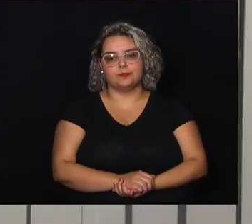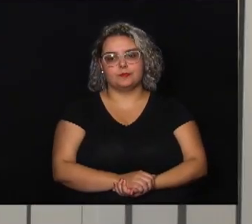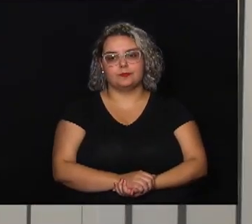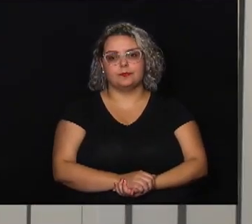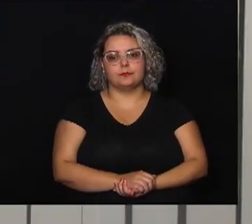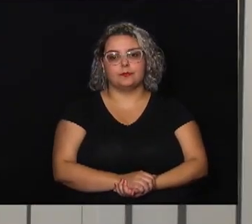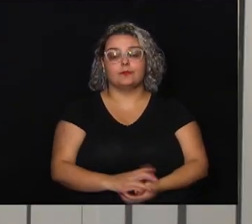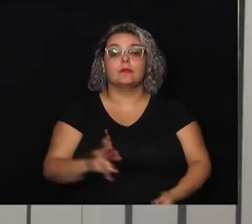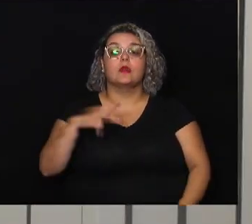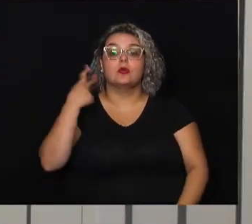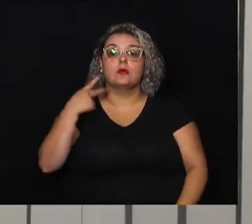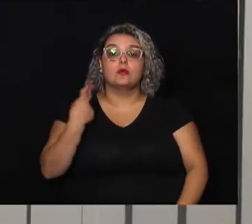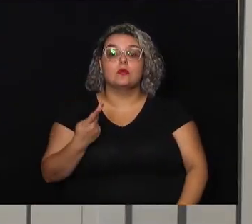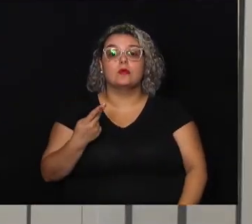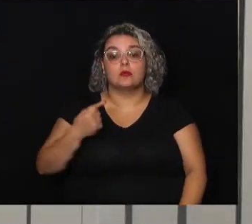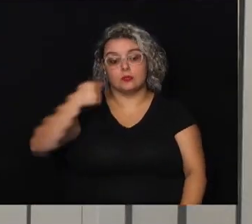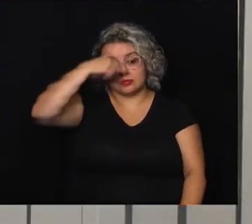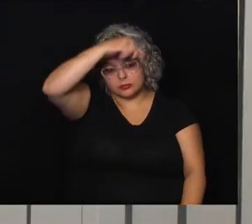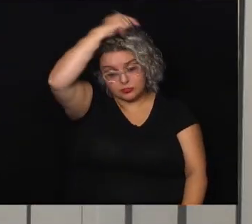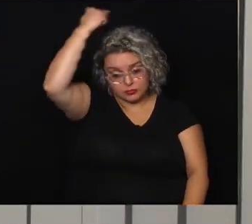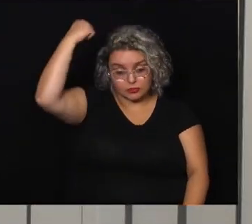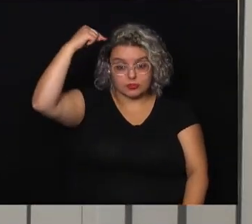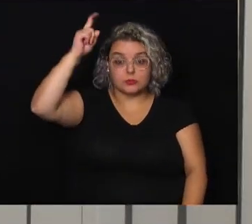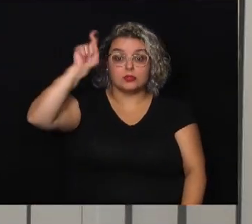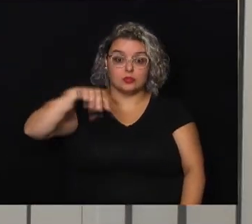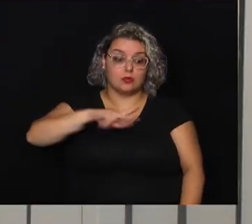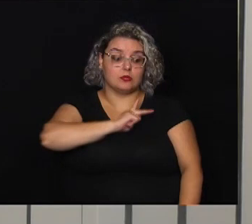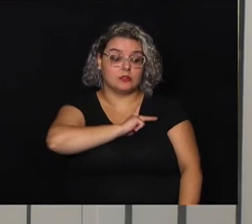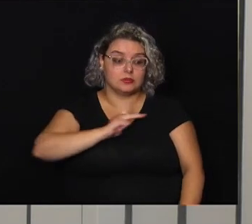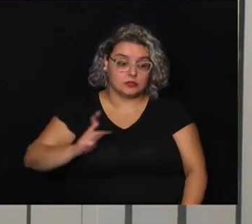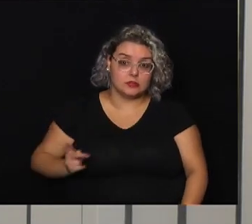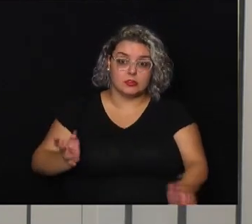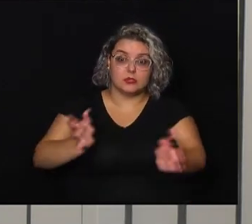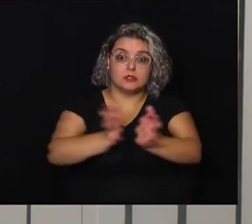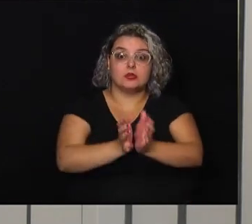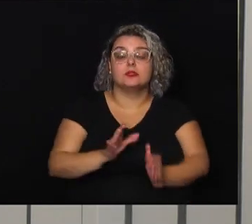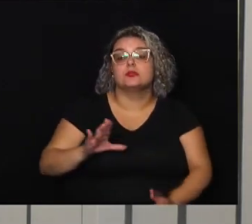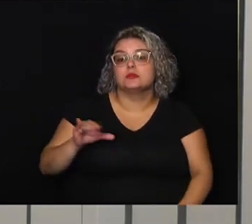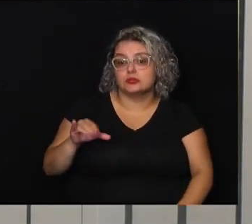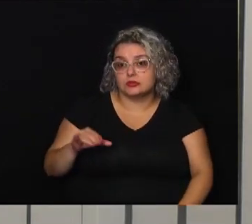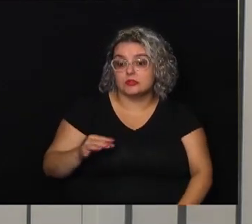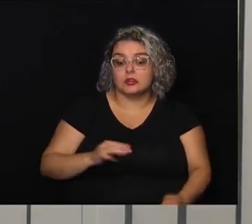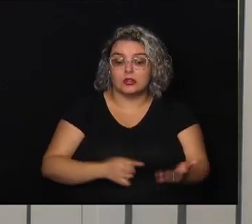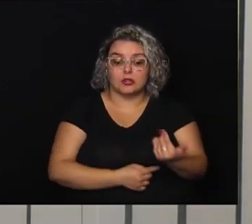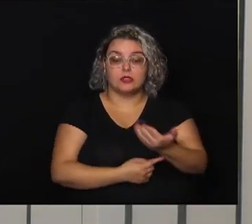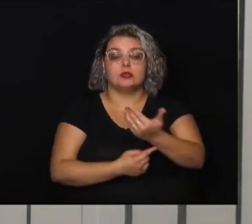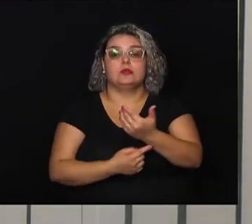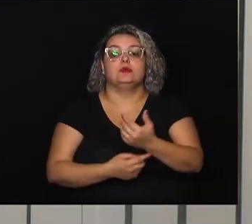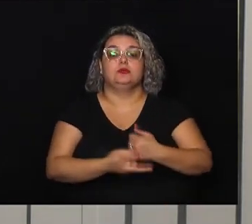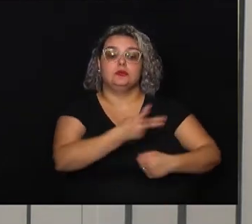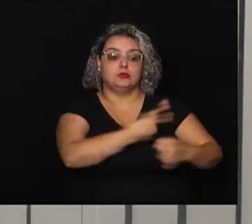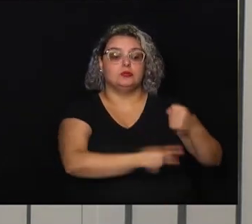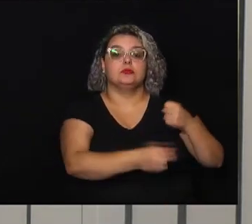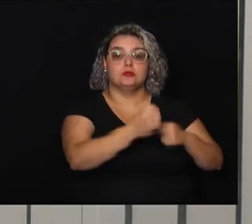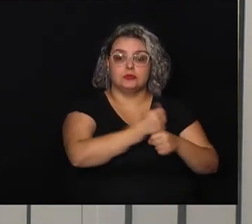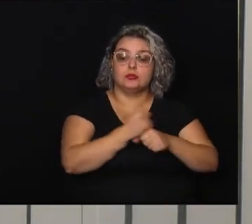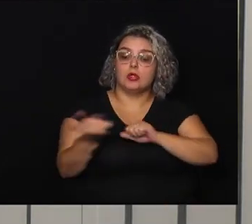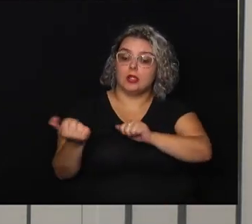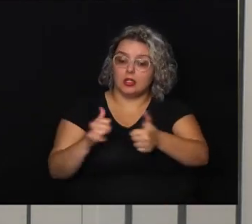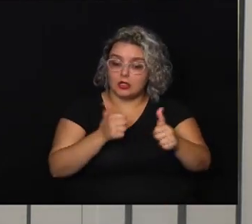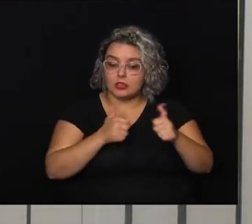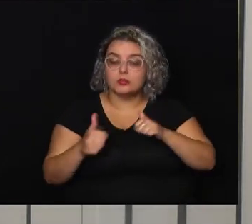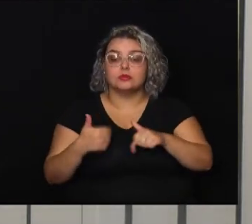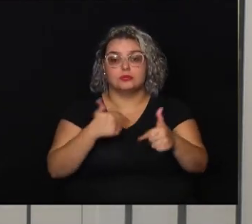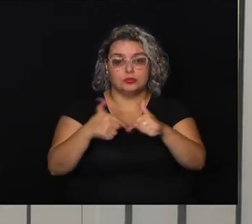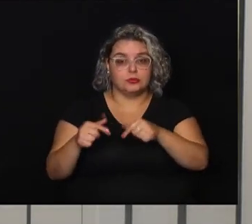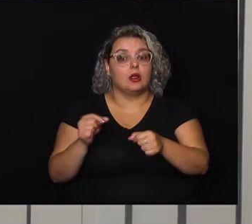O vereador Paulo Gaspar, que foi o presidente da Comissão de Ciência e Tecnologia no último biênio, analisou o trabalho que